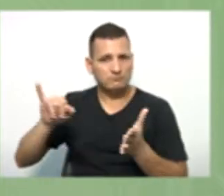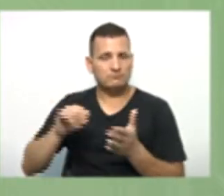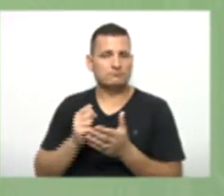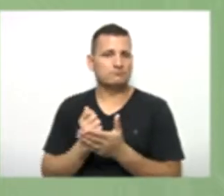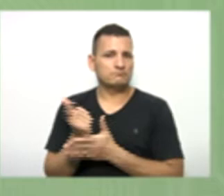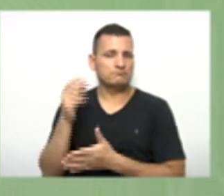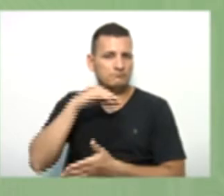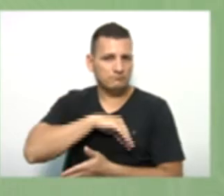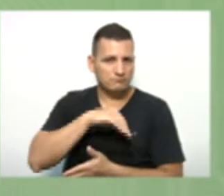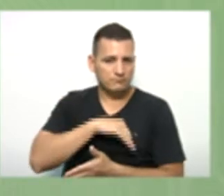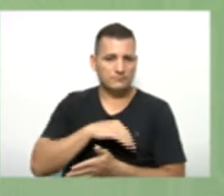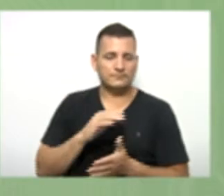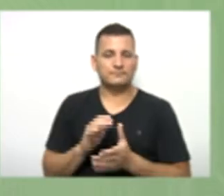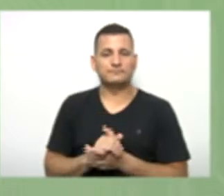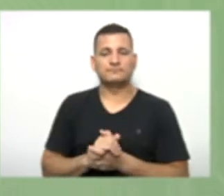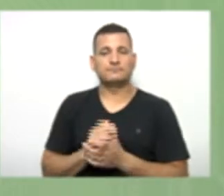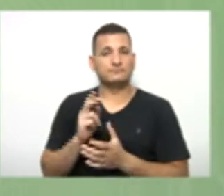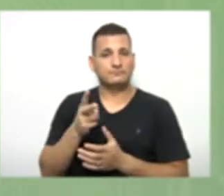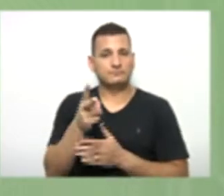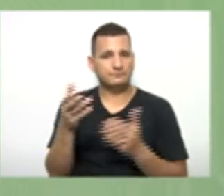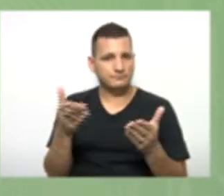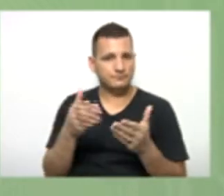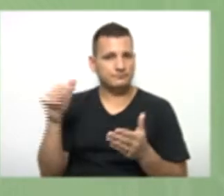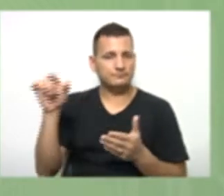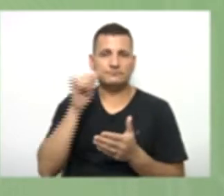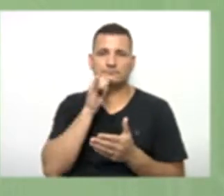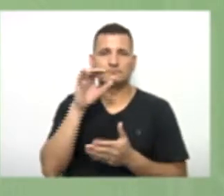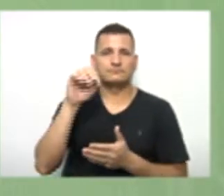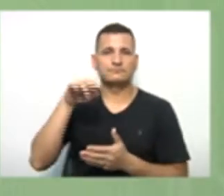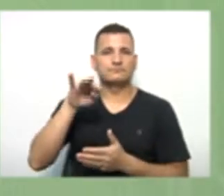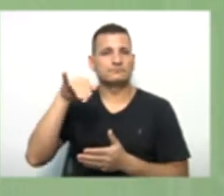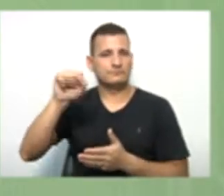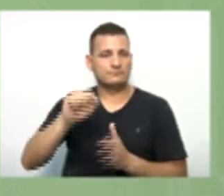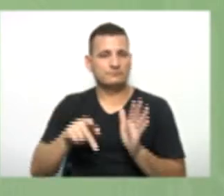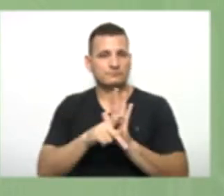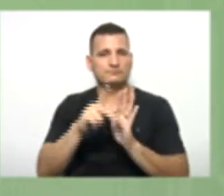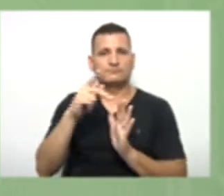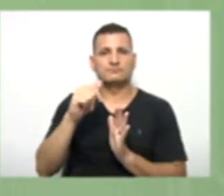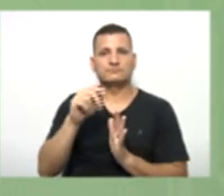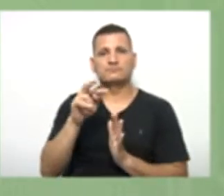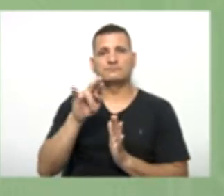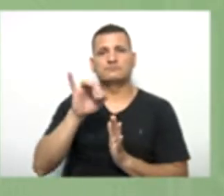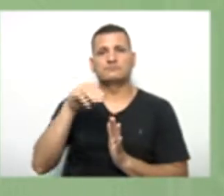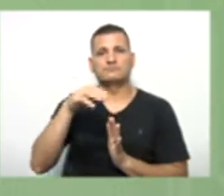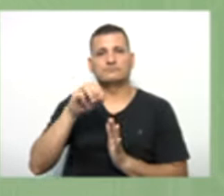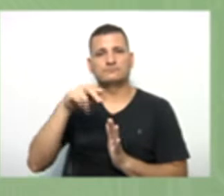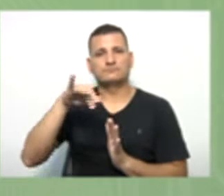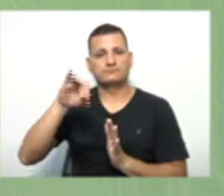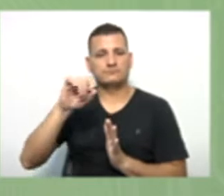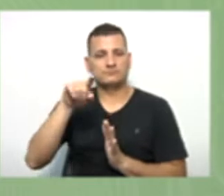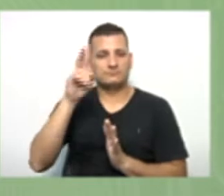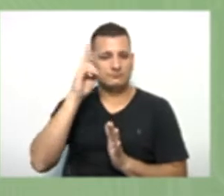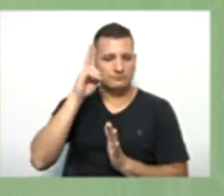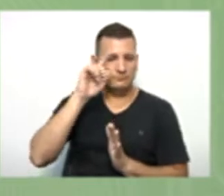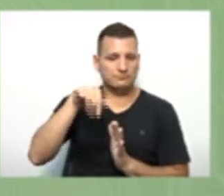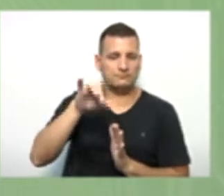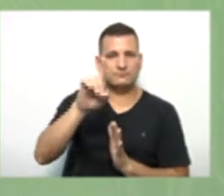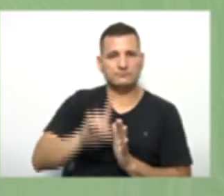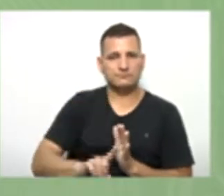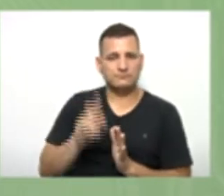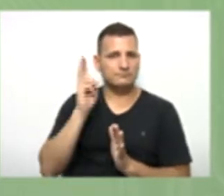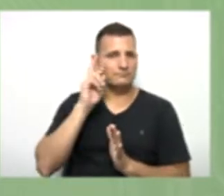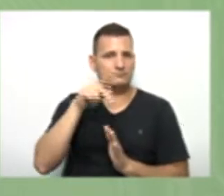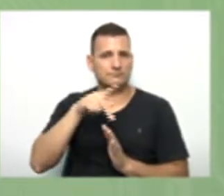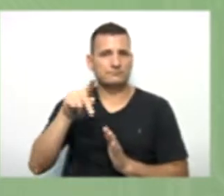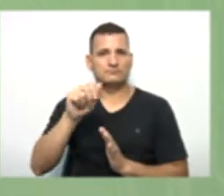Bom, continuando agora, outro exemplo de conta patrimonial, que são os direitos. Lembra lá que o professor Aloy falou